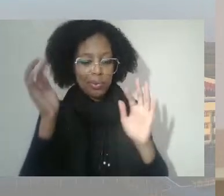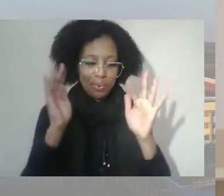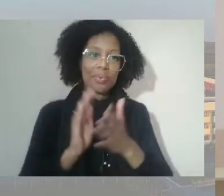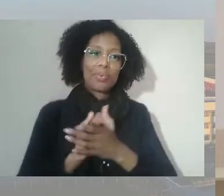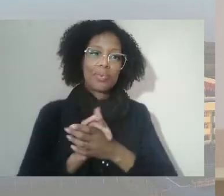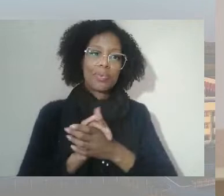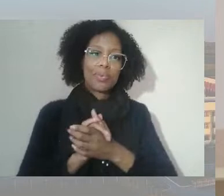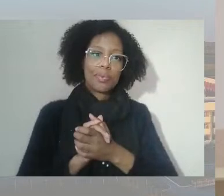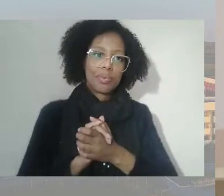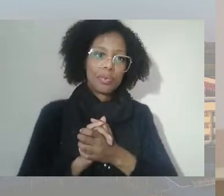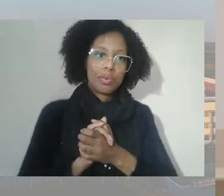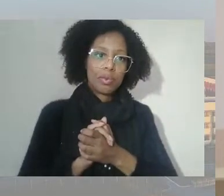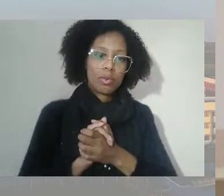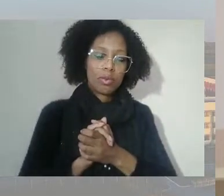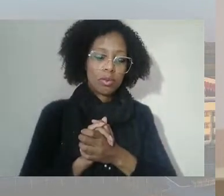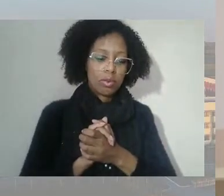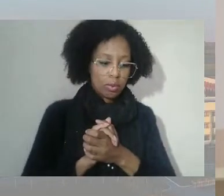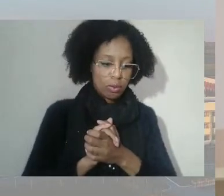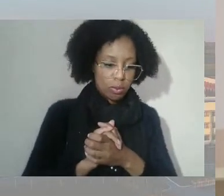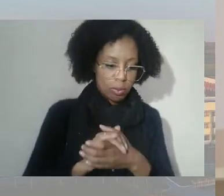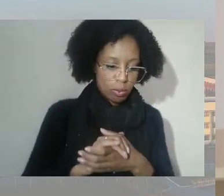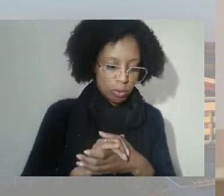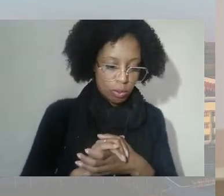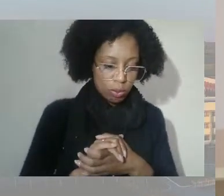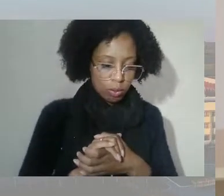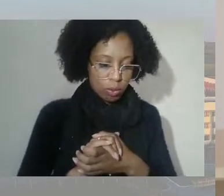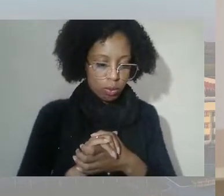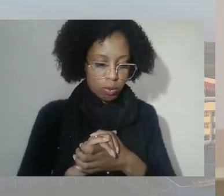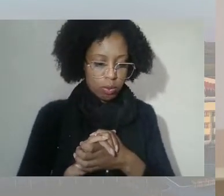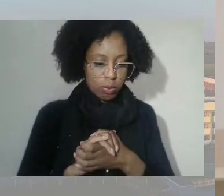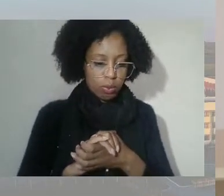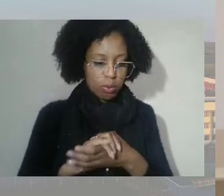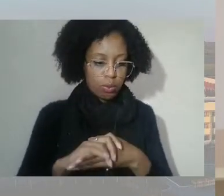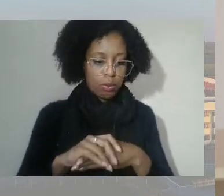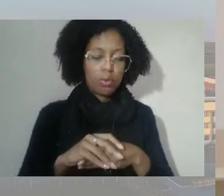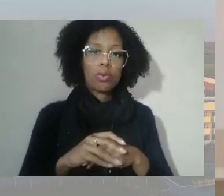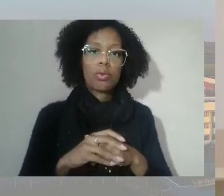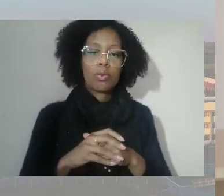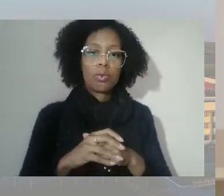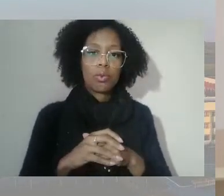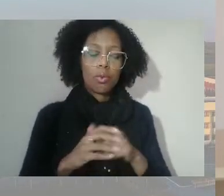Tá? Para compor, será muito bem-vindo. Tá?